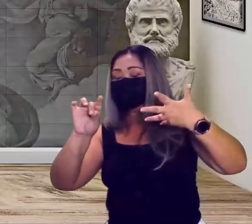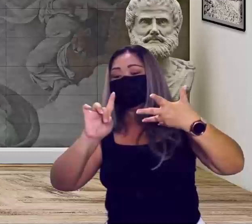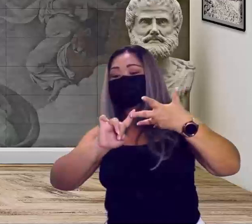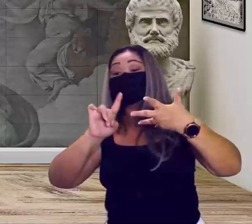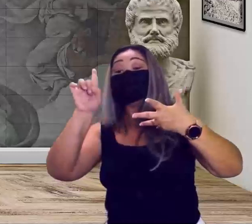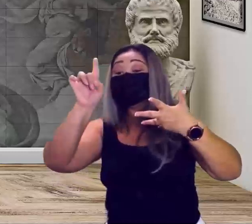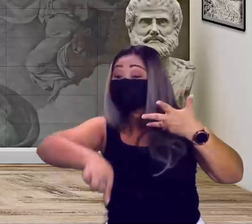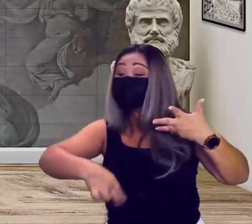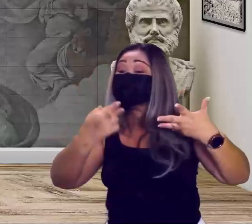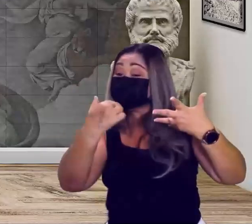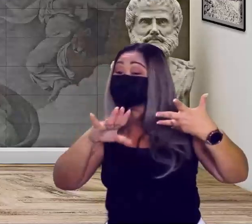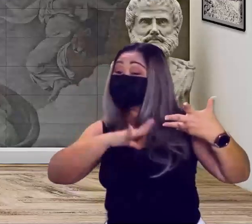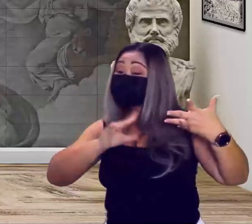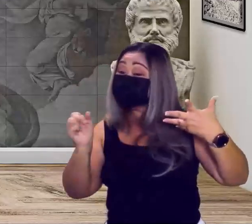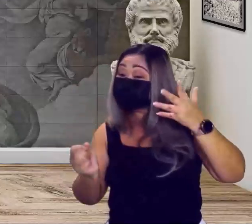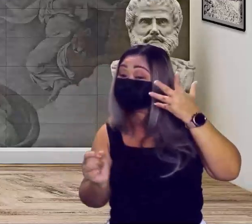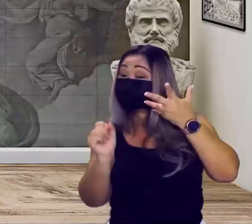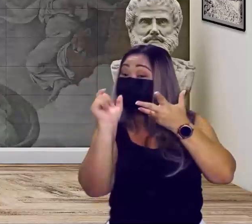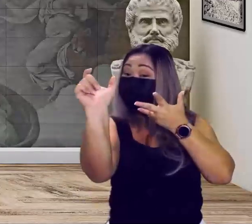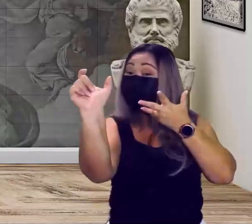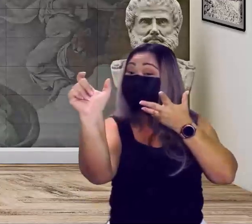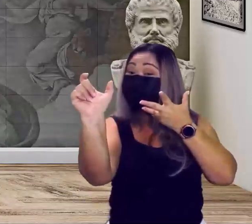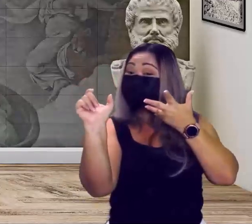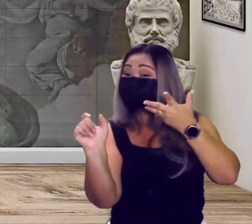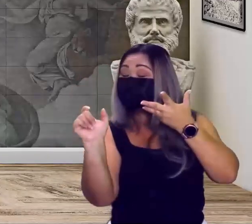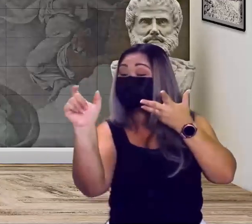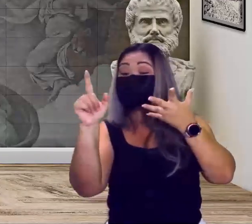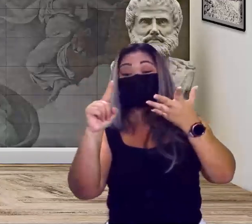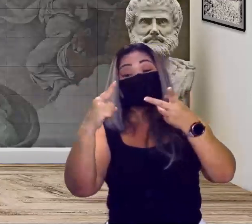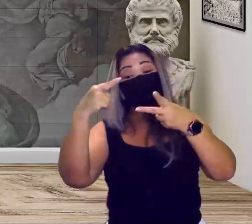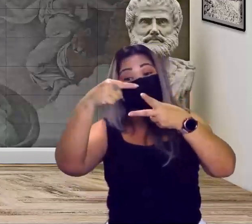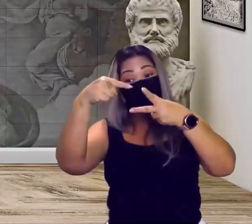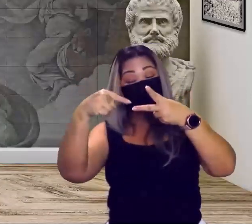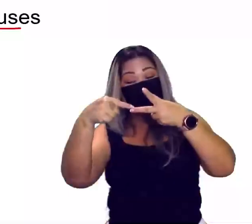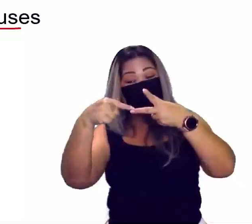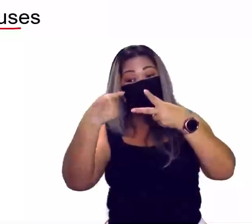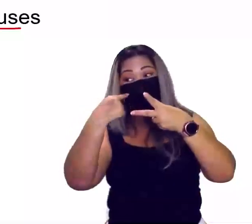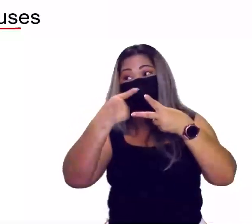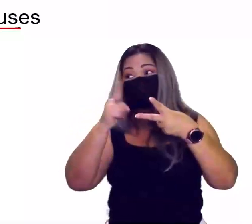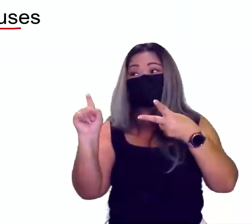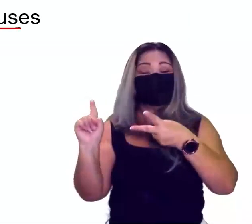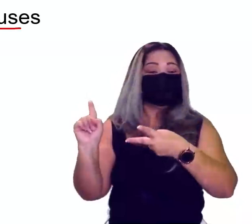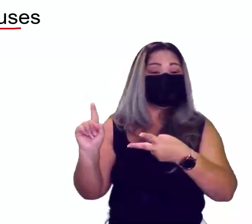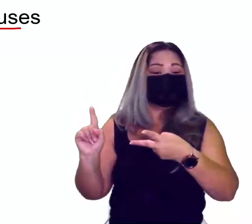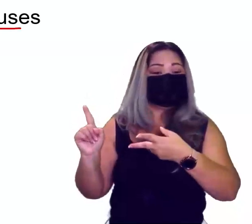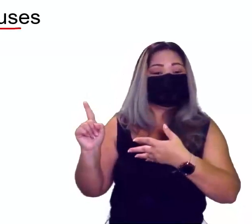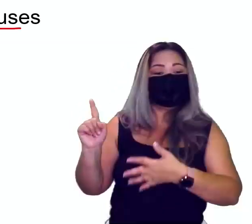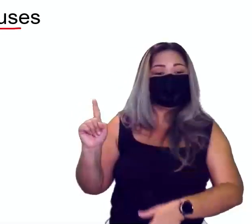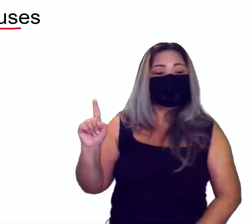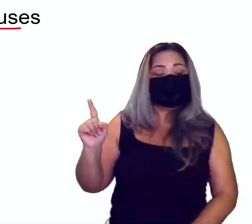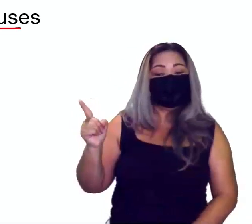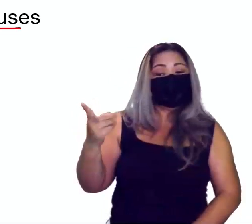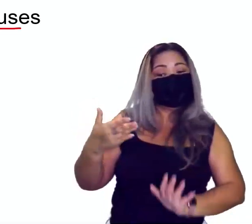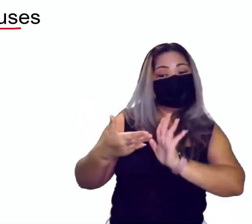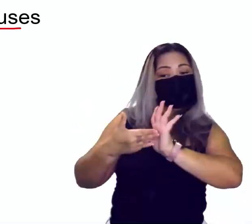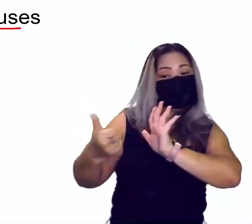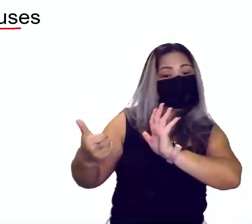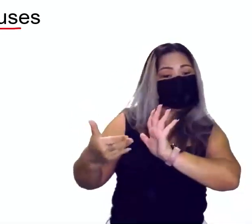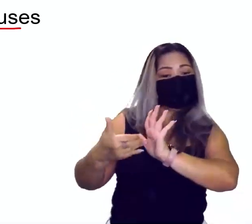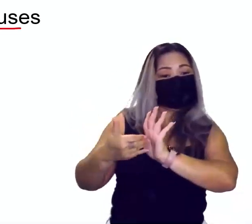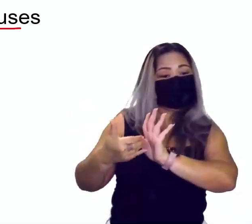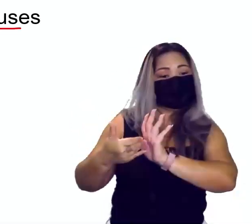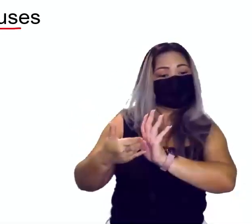língua portuguesa, a origem das palavras. Então sobraram duas, vamos lá? Olha aí. Eu tinha